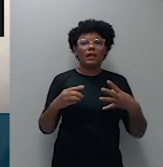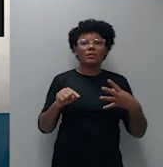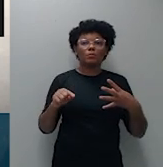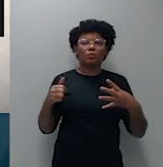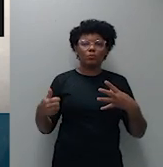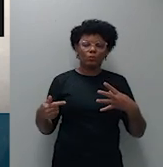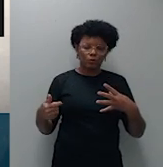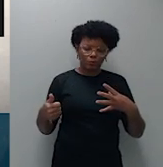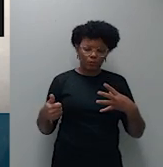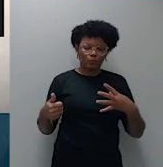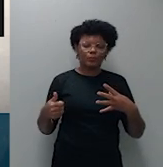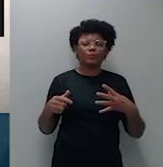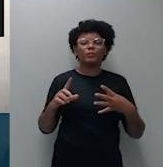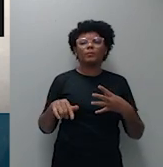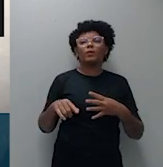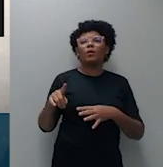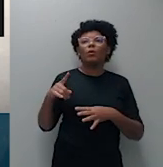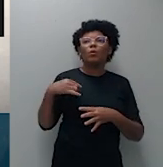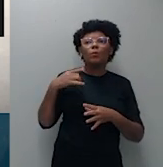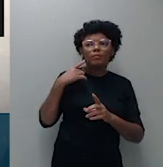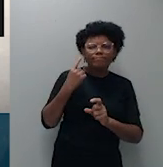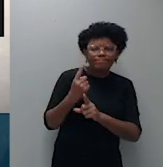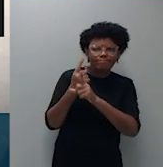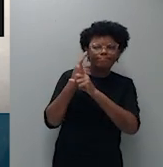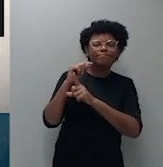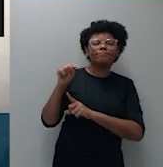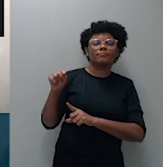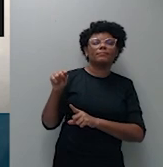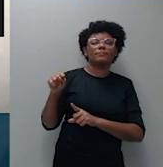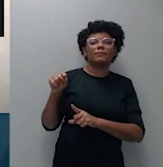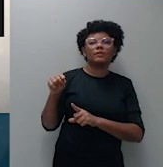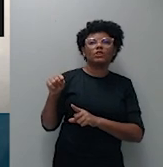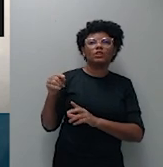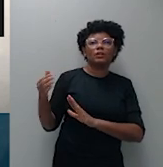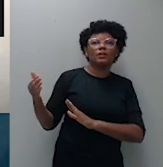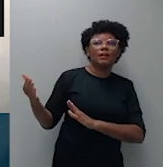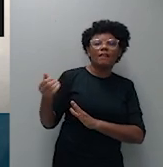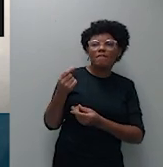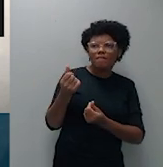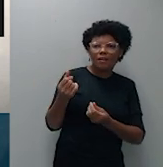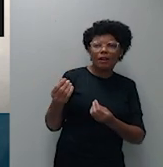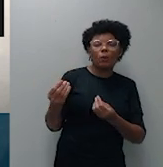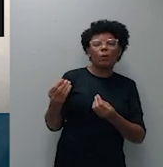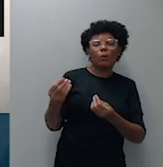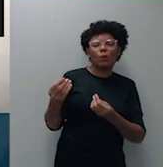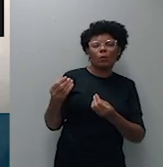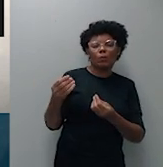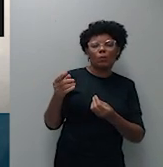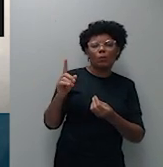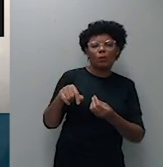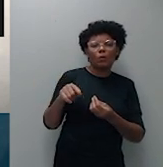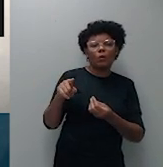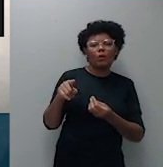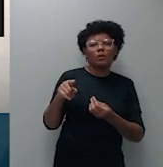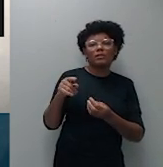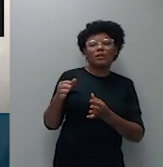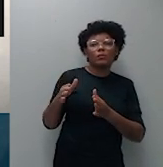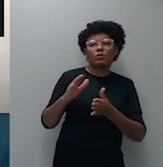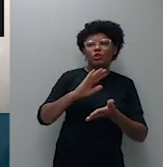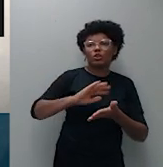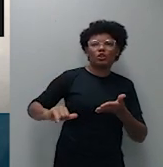abraço da constatação excesso de execução por cobrança de encargos indevidos por si